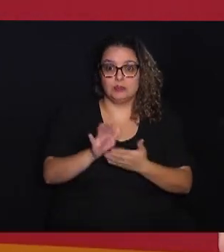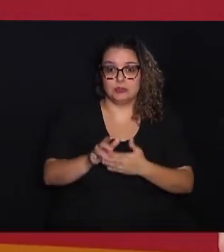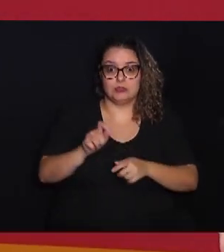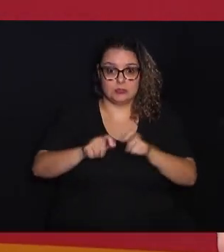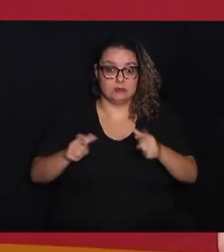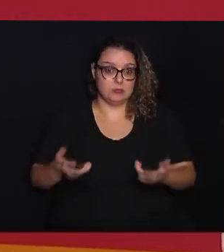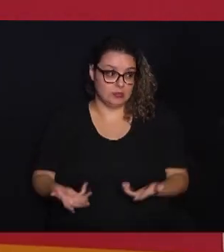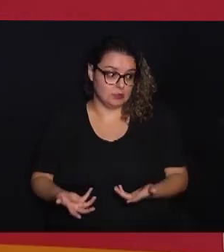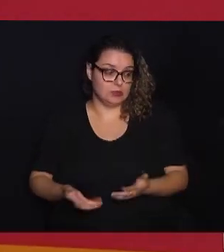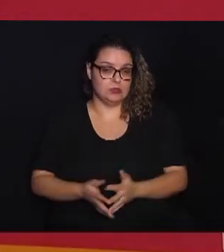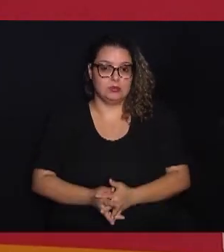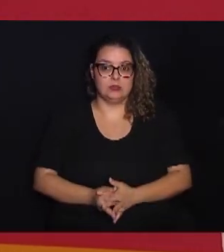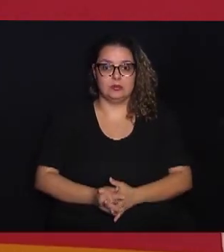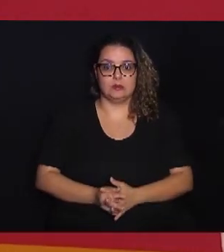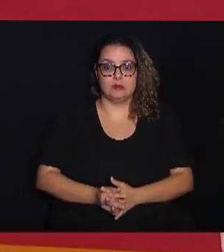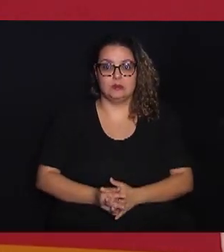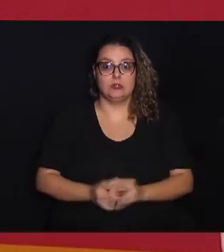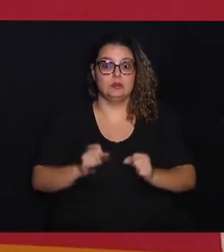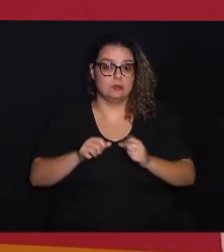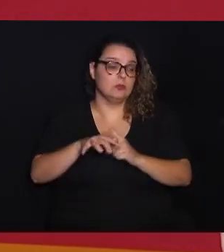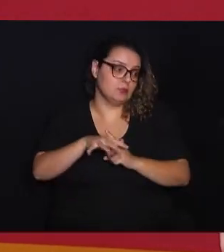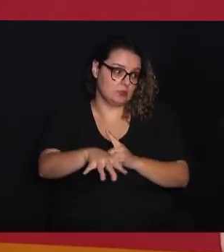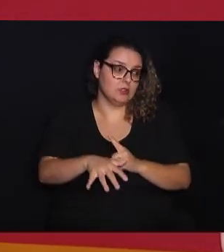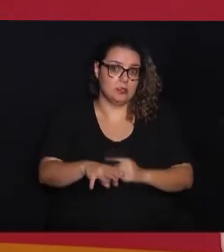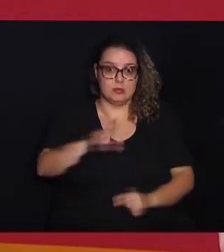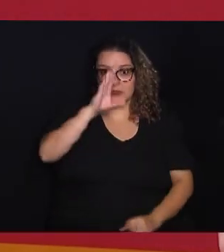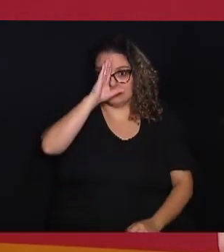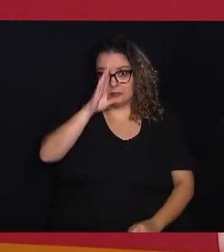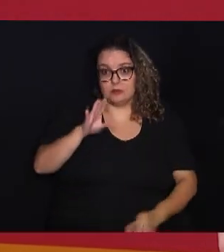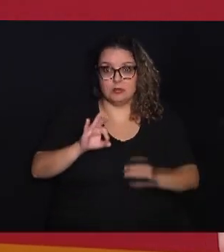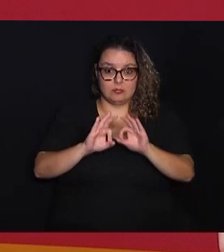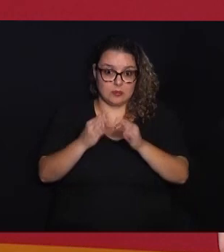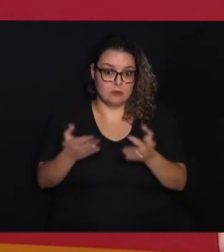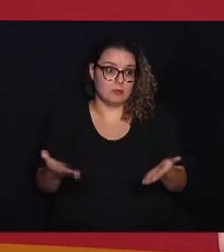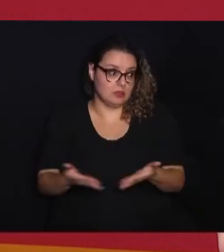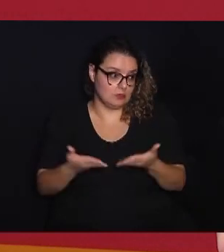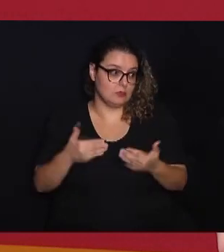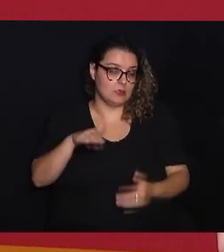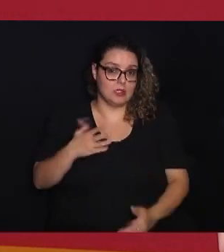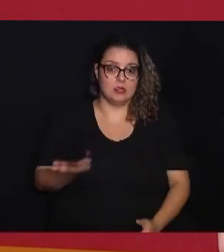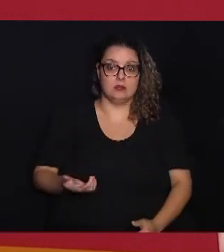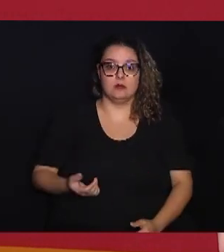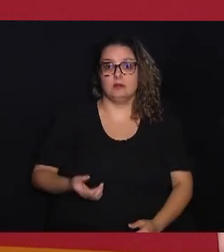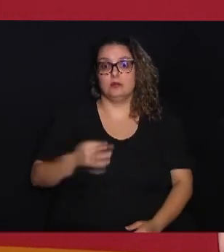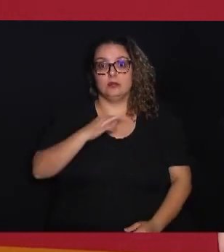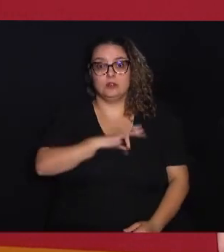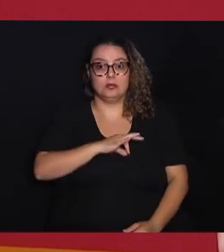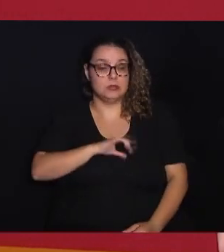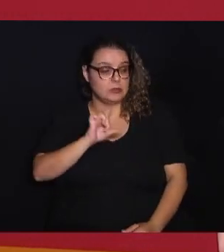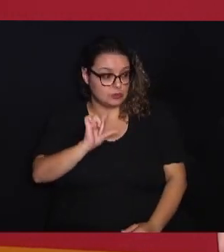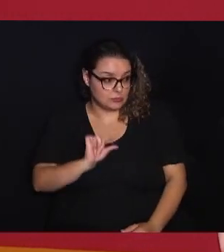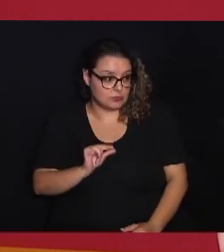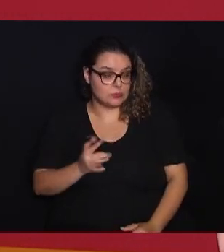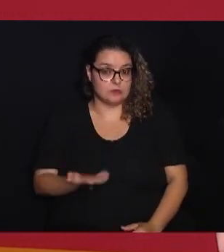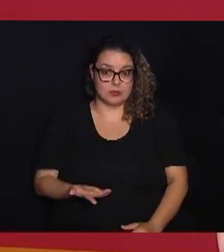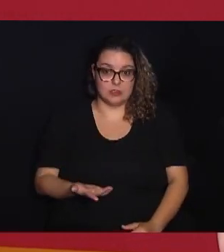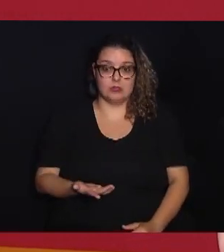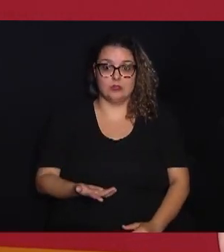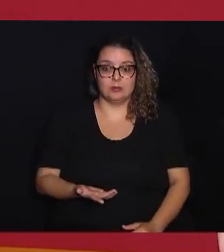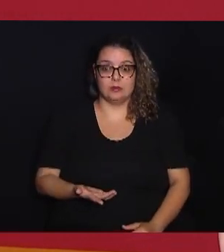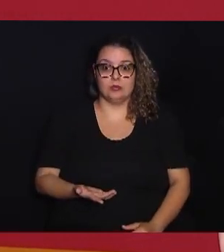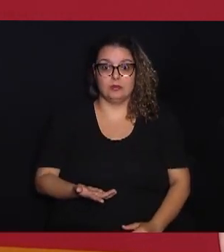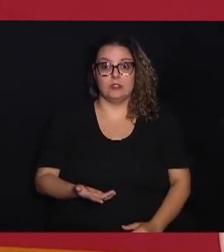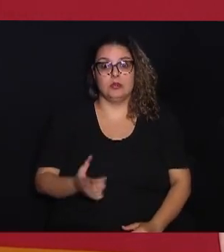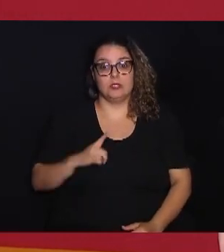consumo e na conta das pessoas, né, e pode impactar especialmente as famílias mais pobres, né, ou com salários, com rendas menores,